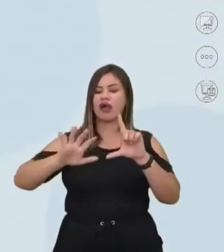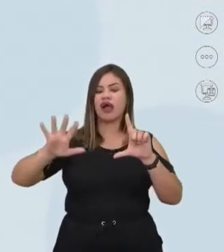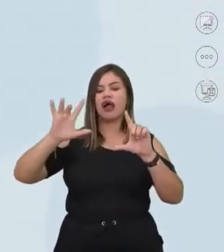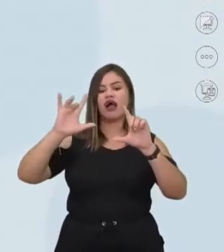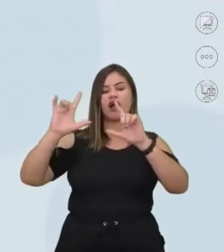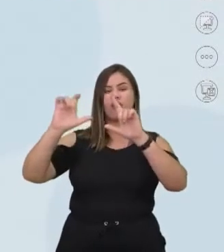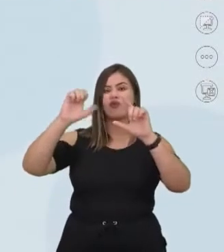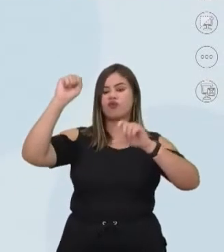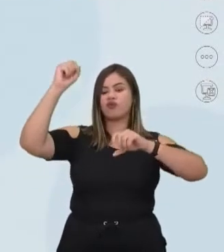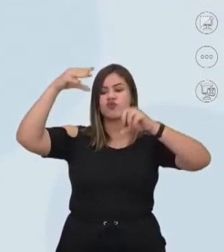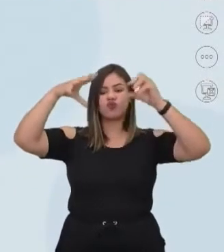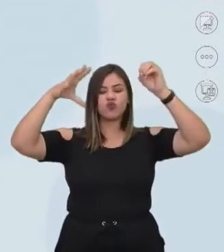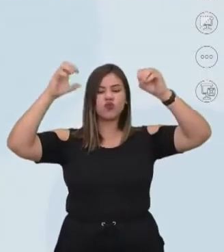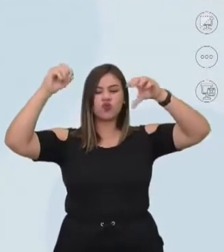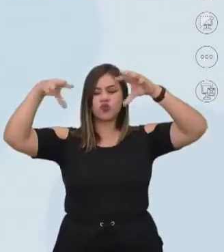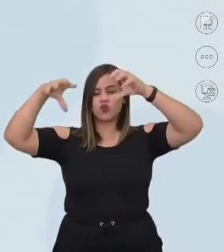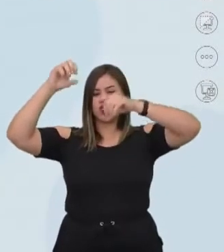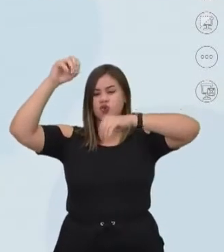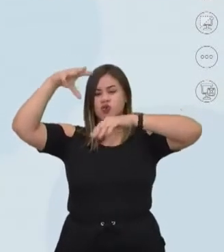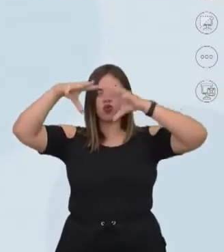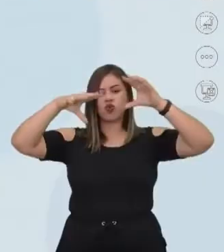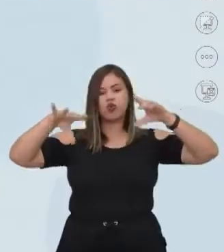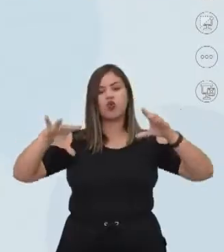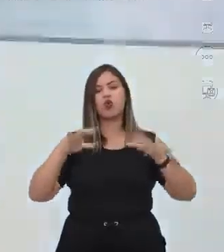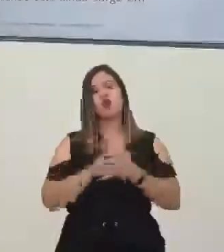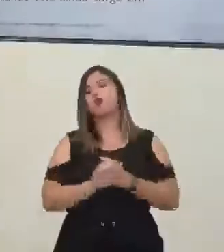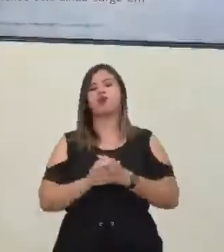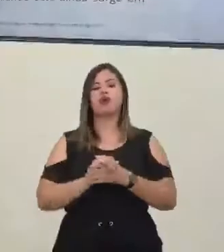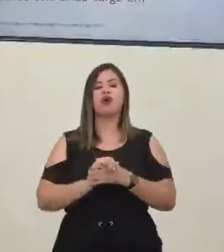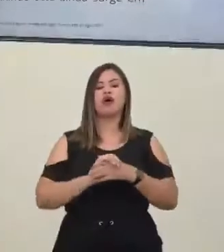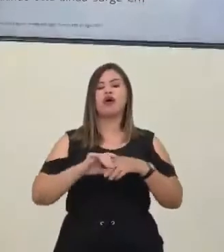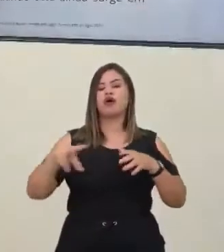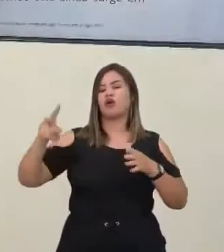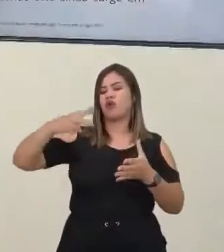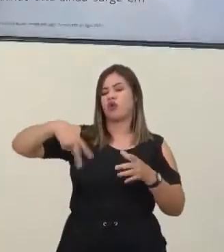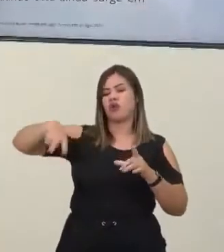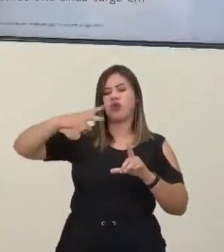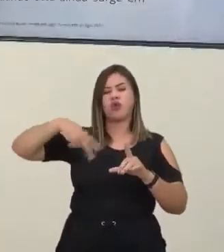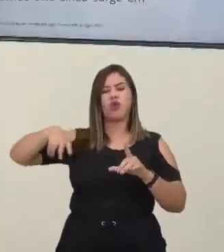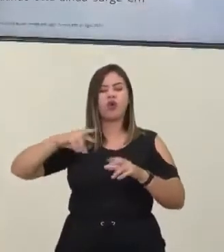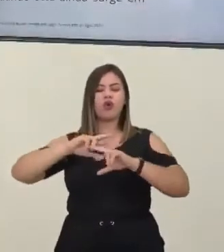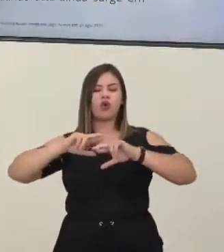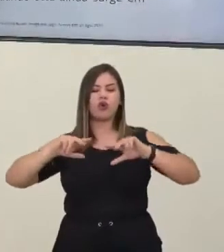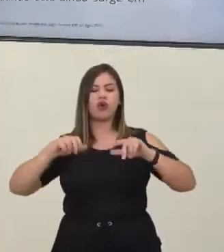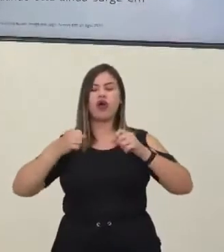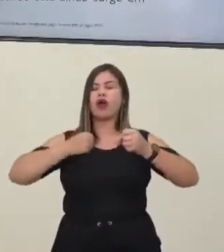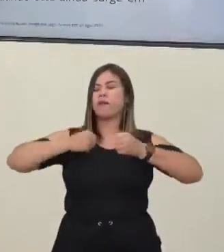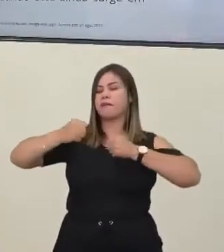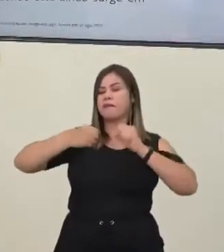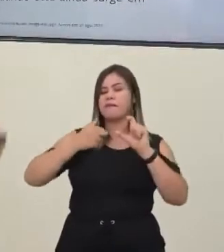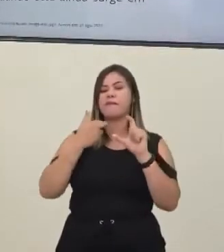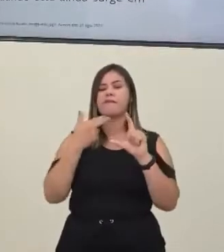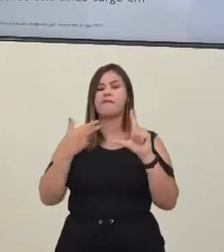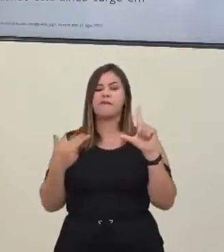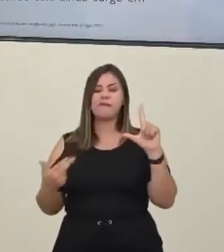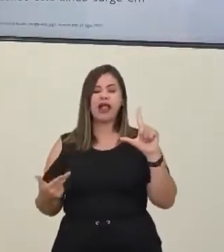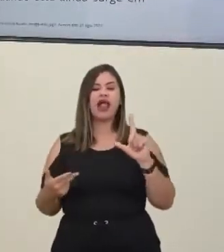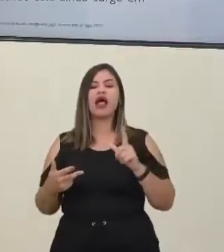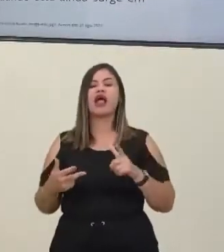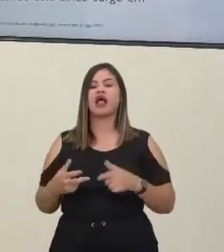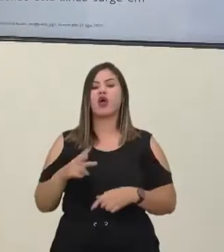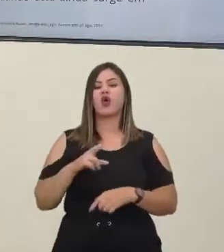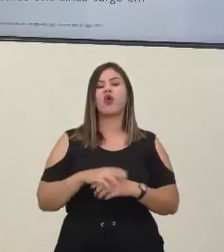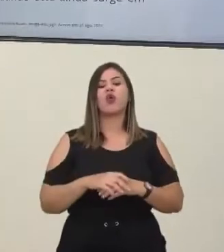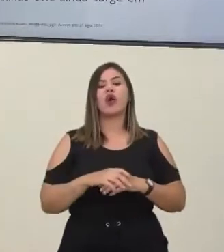de iluminação, pessoal de cenotécnica, sonoplasta, coreógrafo, corpo de baile, assessor de imprensa, o hold, né, que é responsável por